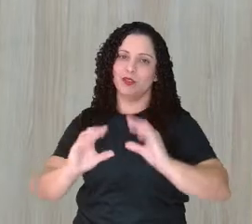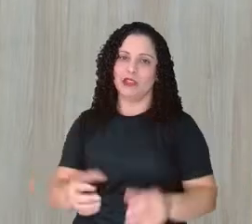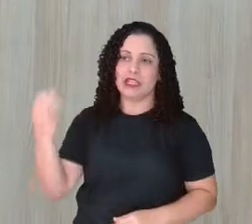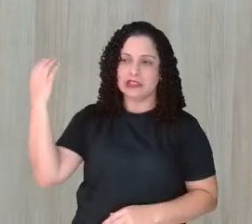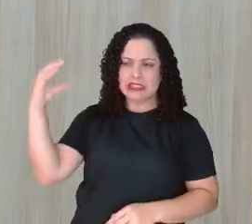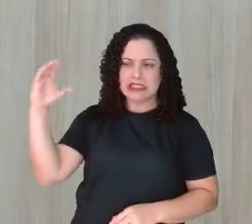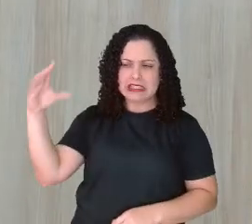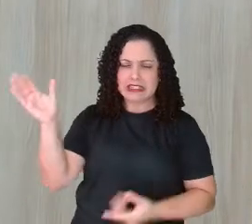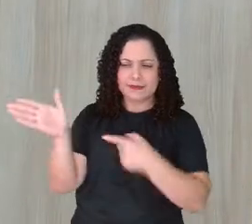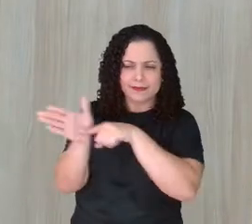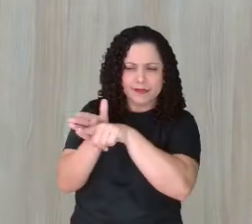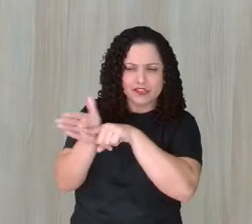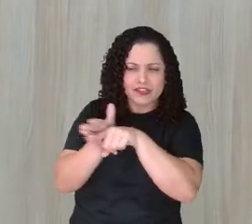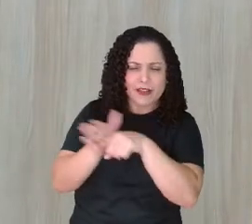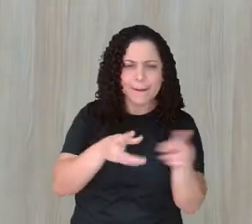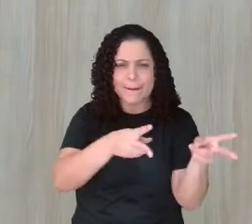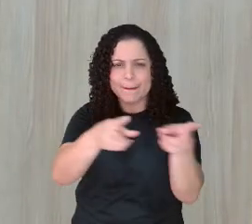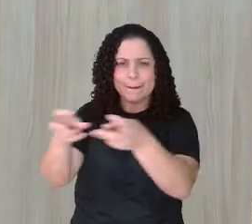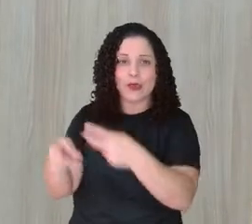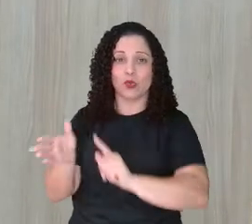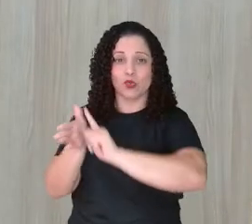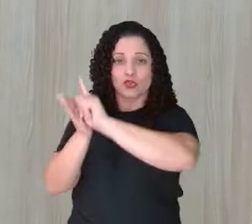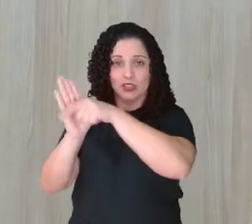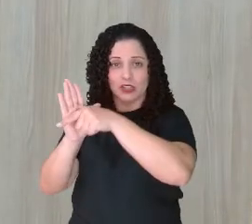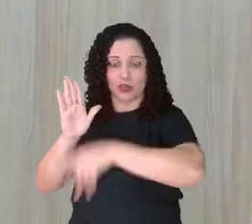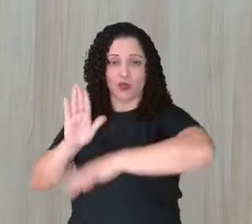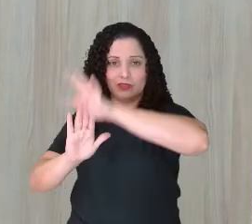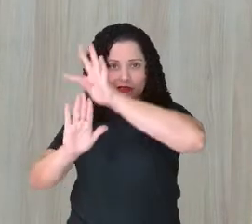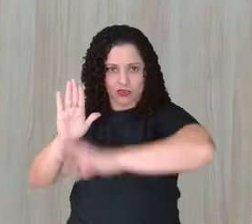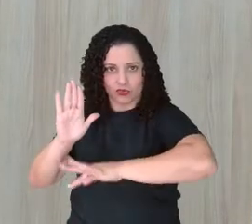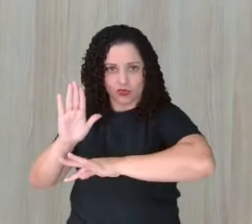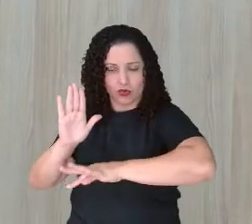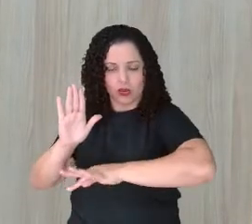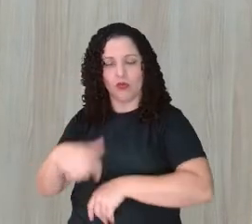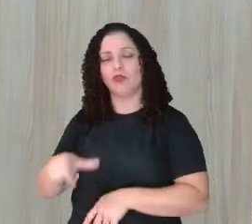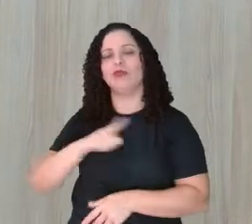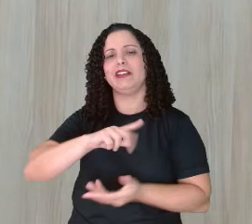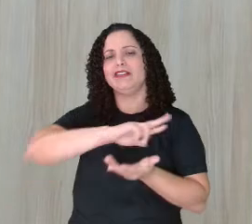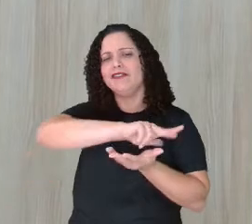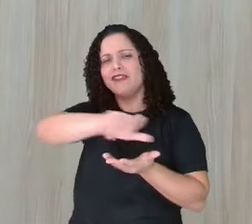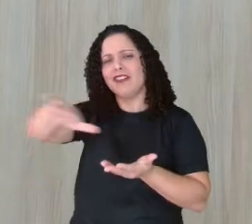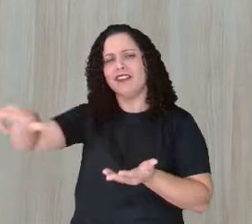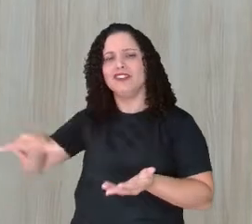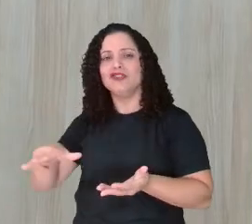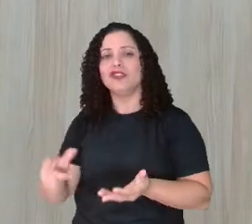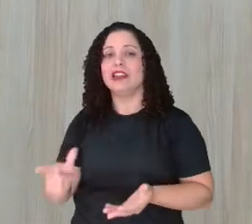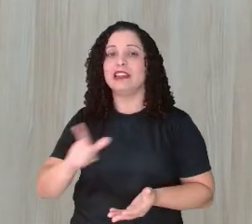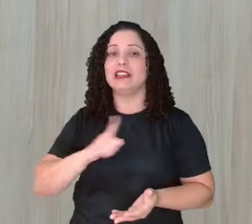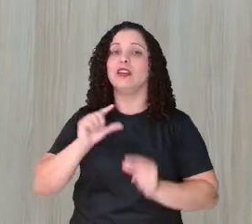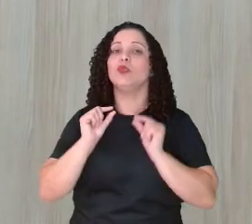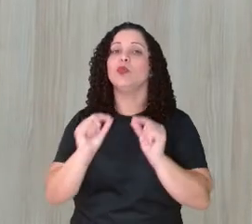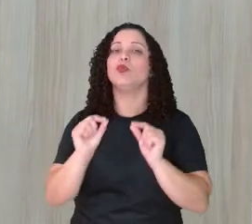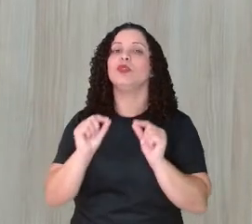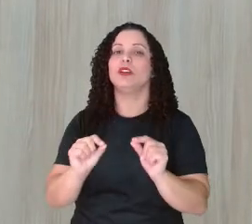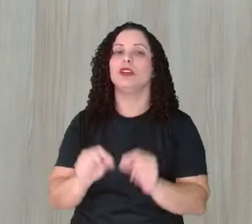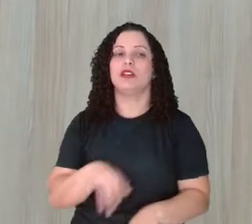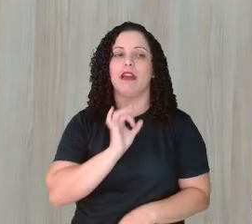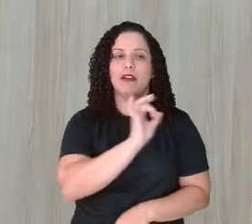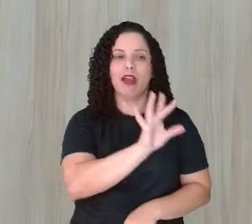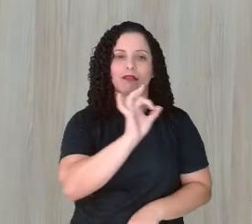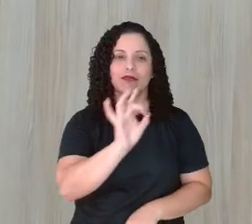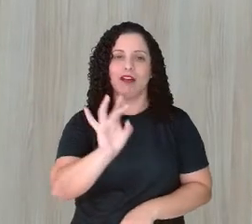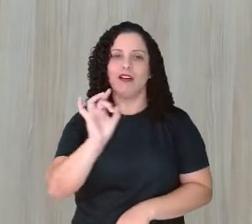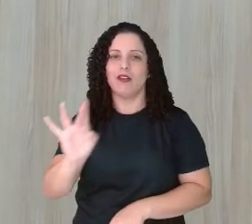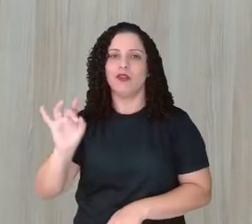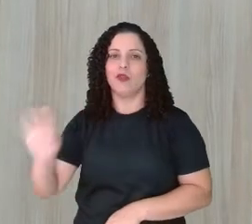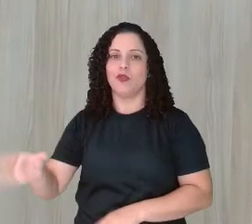perceberam que nos gêneros textuais, não é? Nos diversos gêneros, existem uma estabilidade. Aqueles